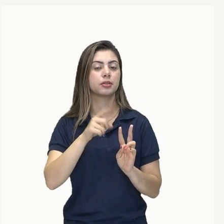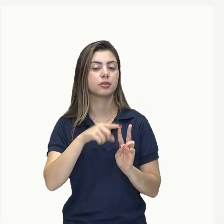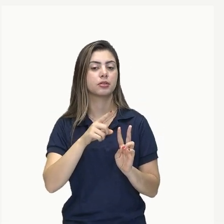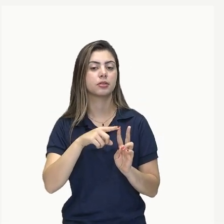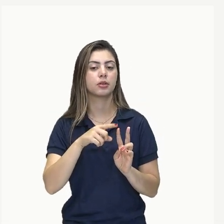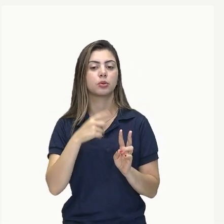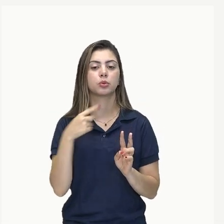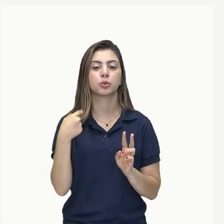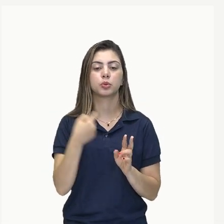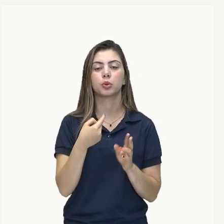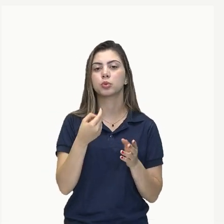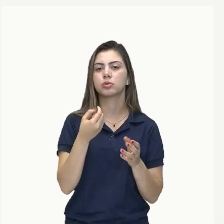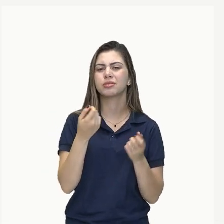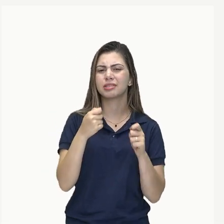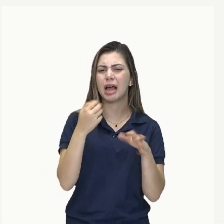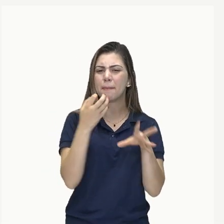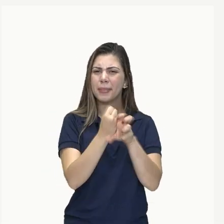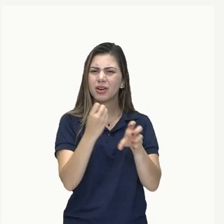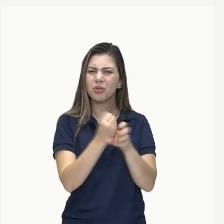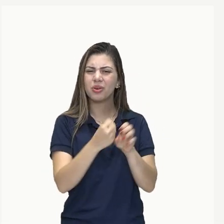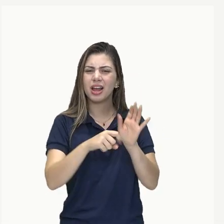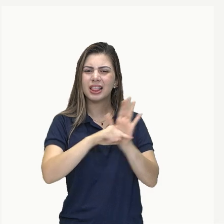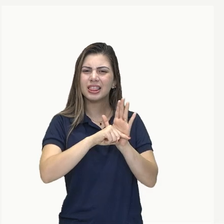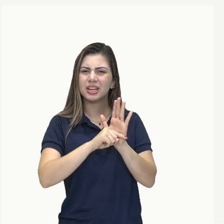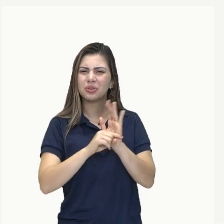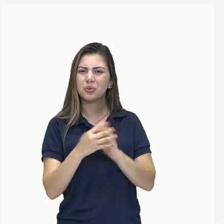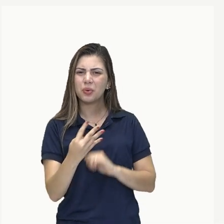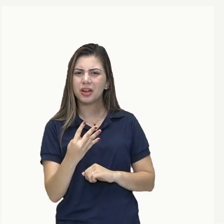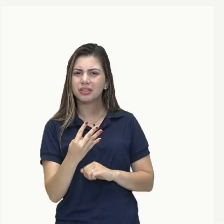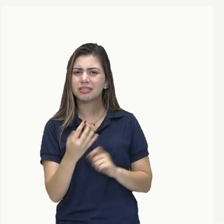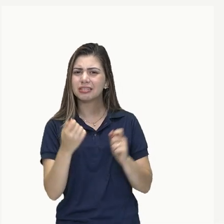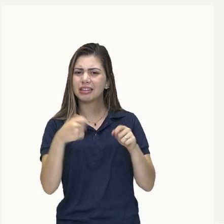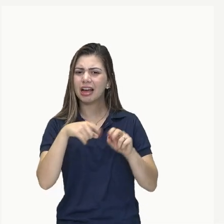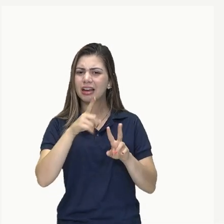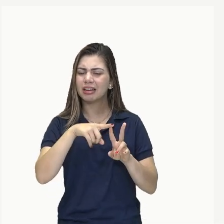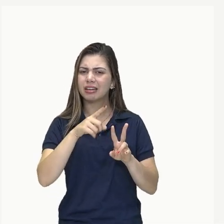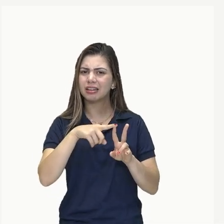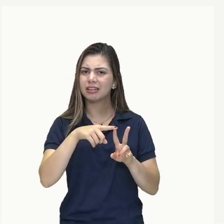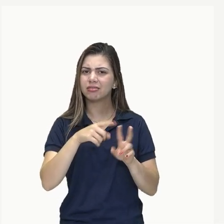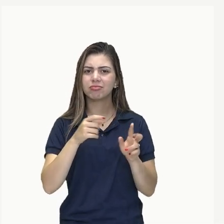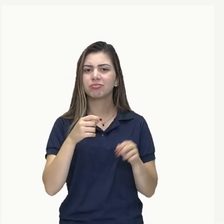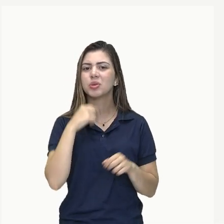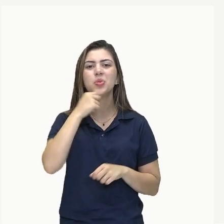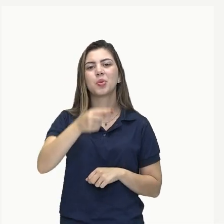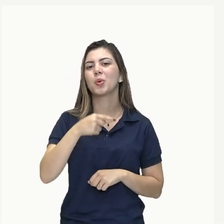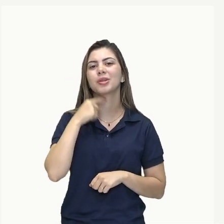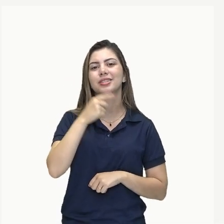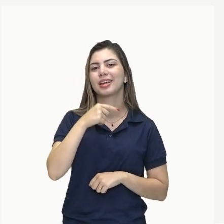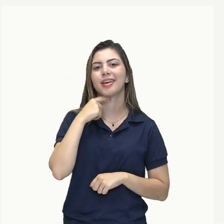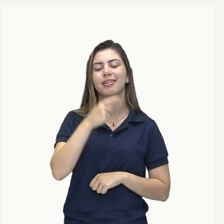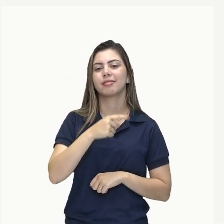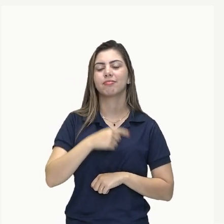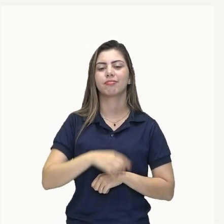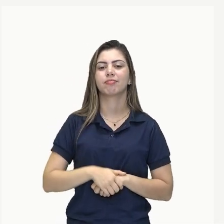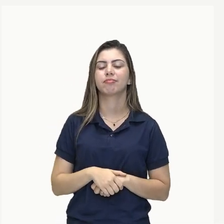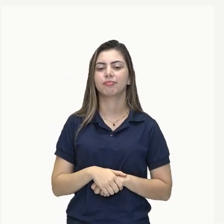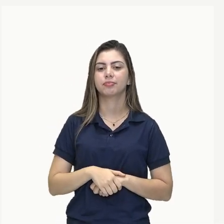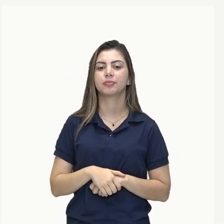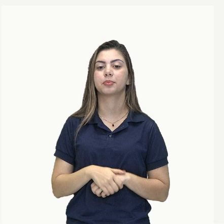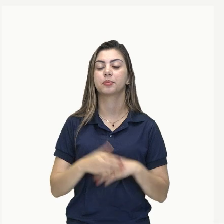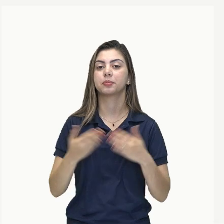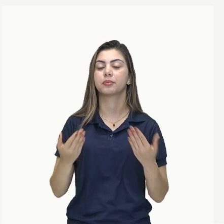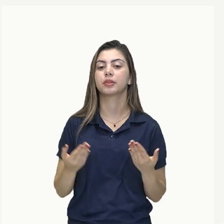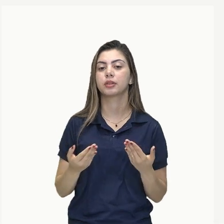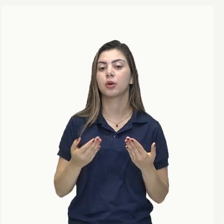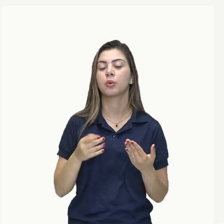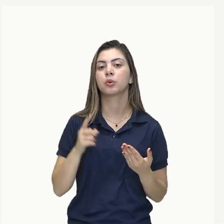pode calcular isso aqui, ó. Raiz quadrada de menos 4, por exemplo, né? Até então